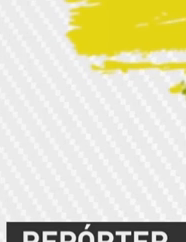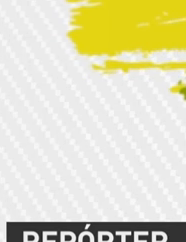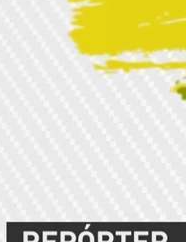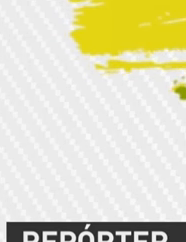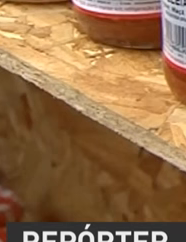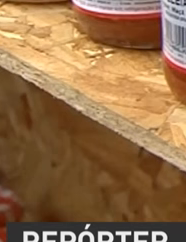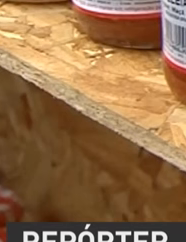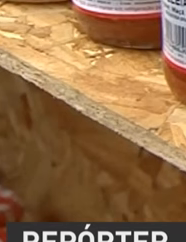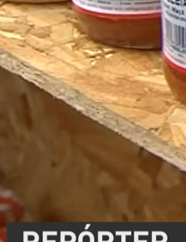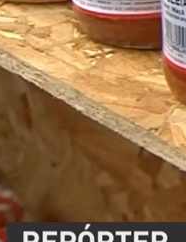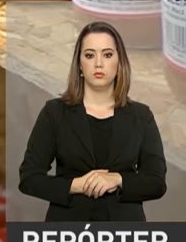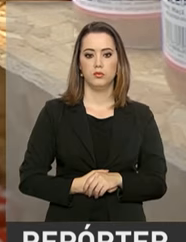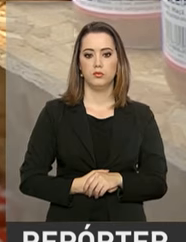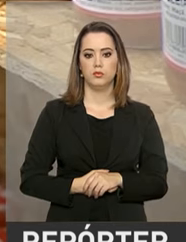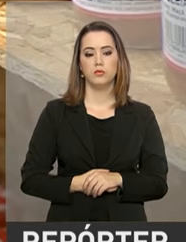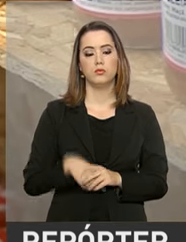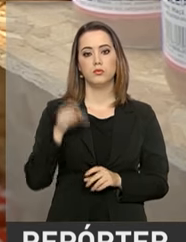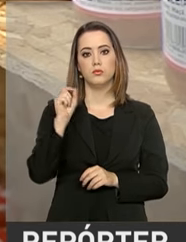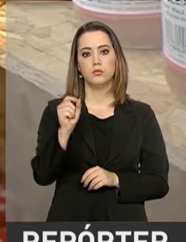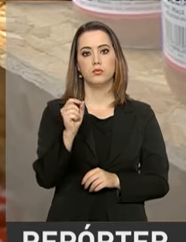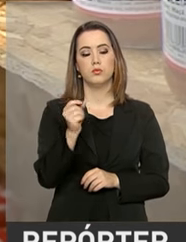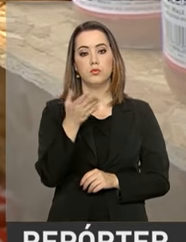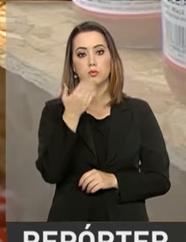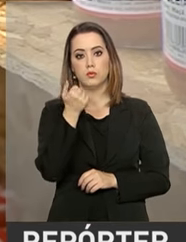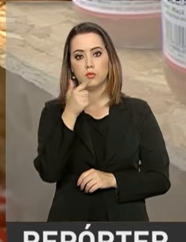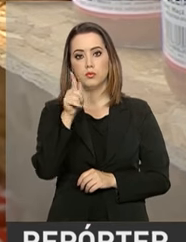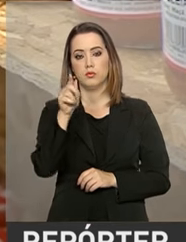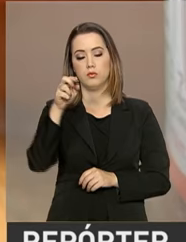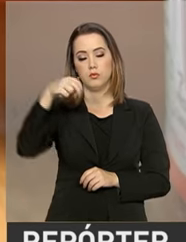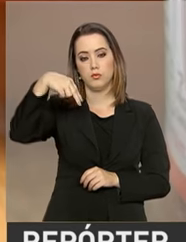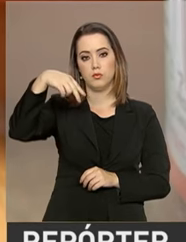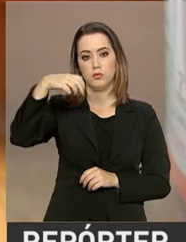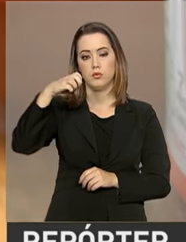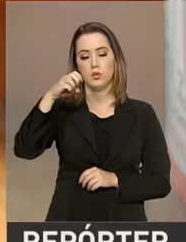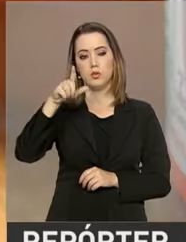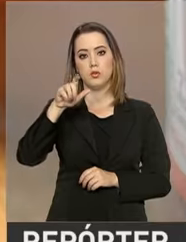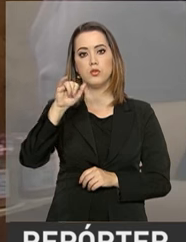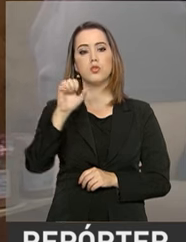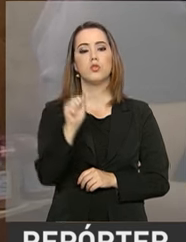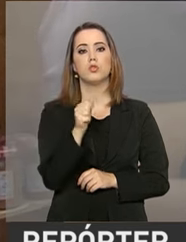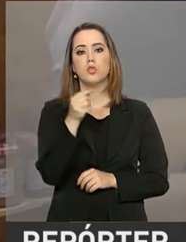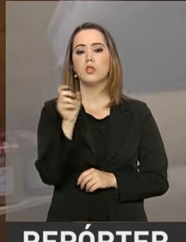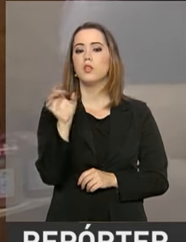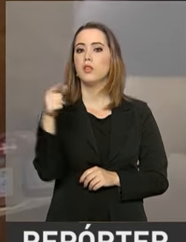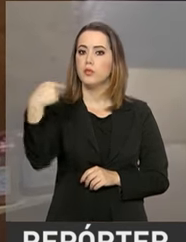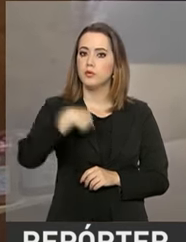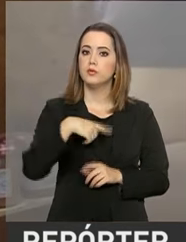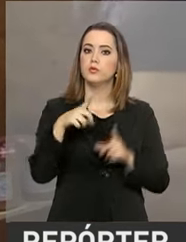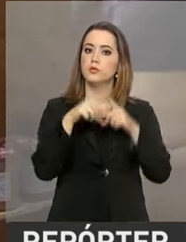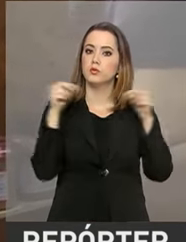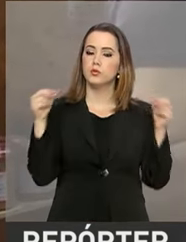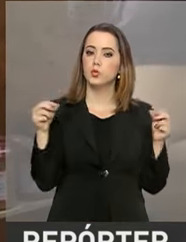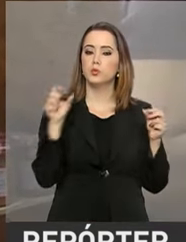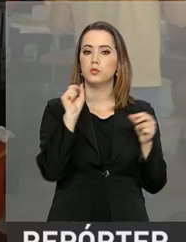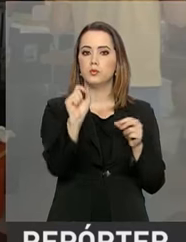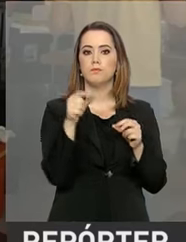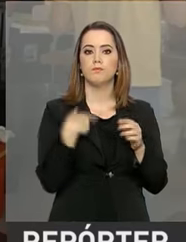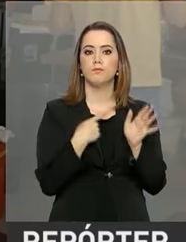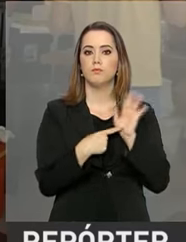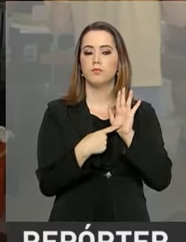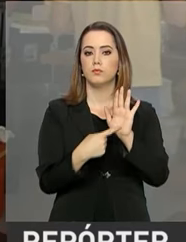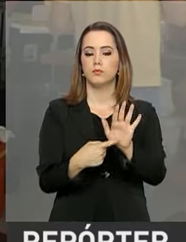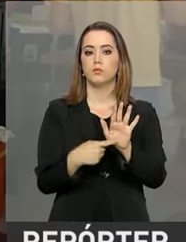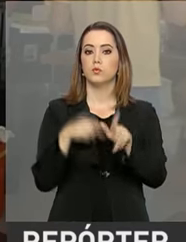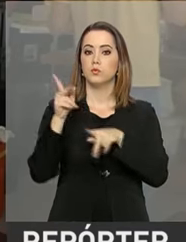conferir as geleias feitas apenas com produtos naturais vem de Brasília Terezinha é uma das expositoras da Feira